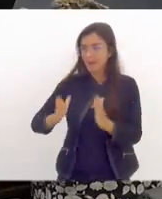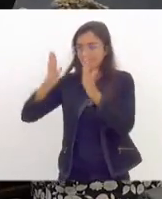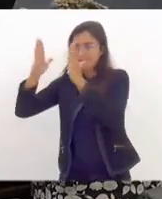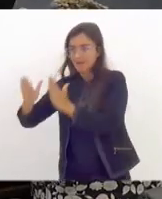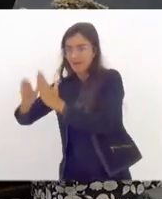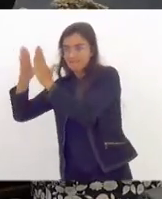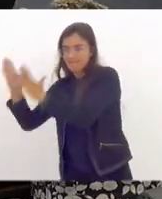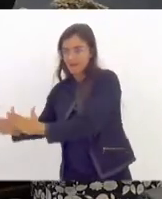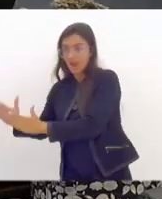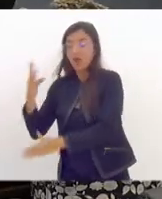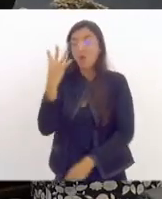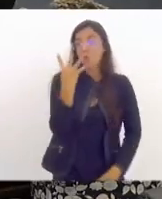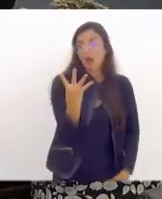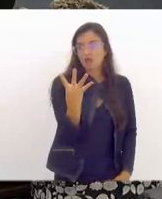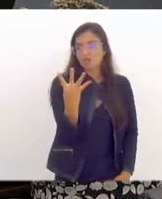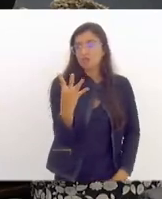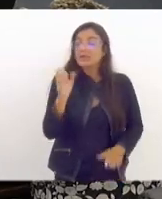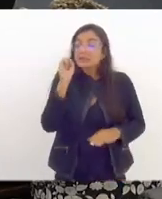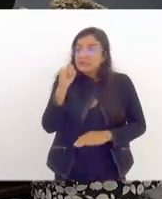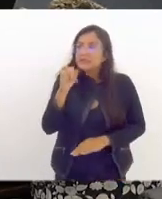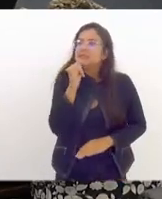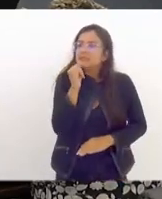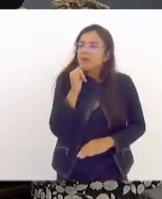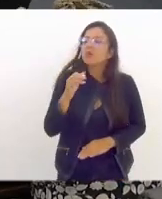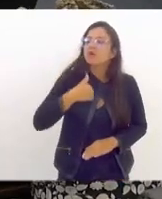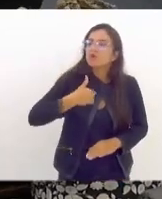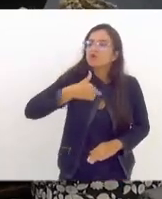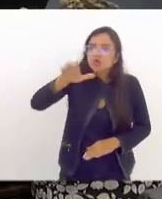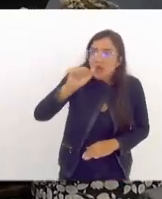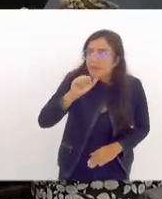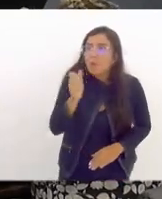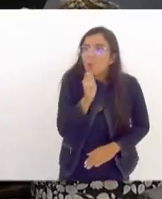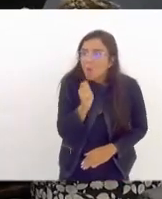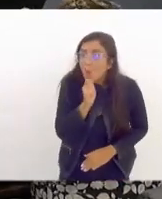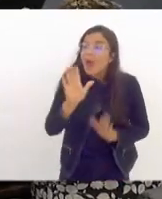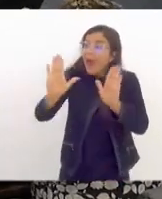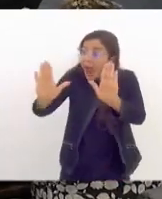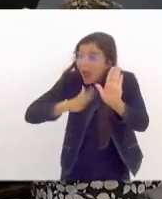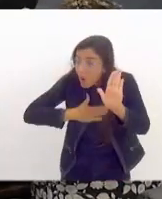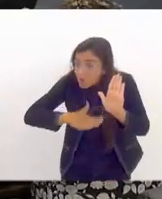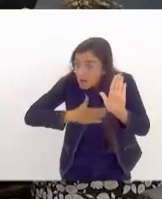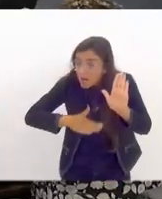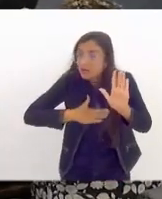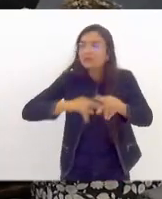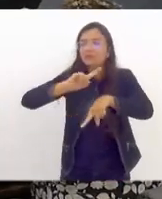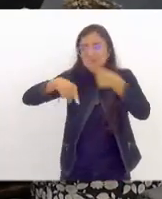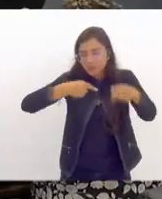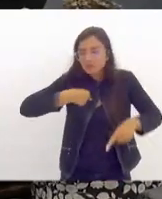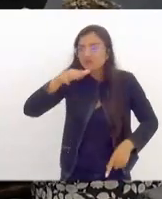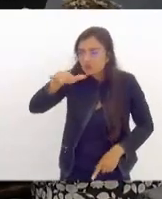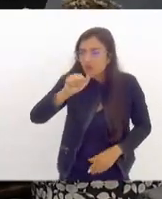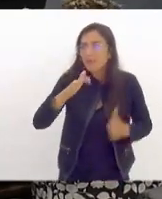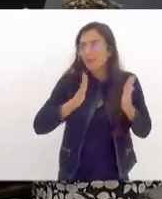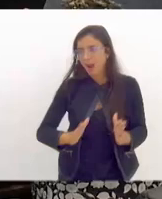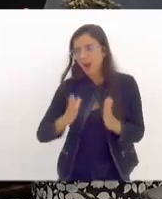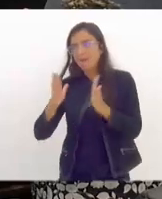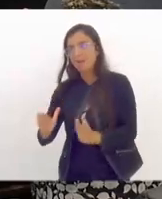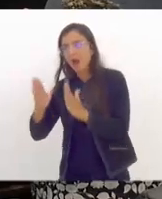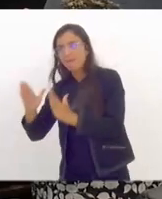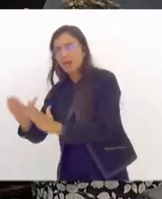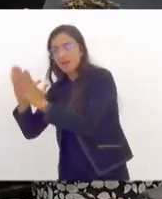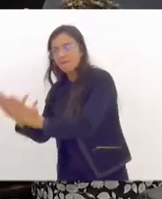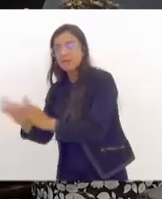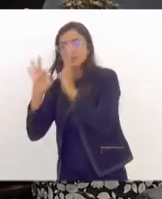não chamar você no Block Calma vai chegar a sua vez todo mundo aqui vai ser chamado E aí o pessoal conforme